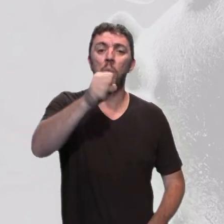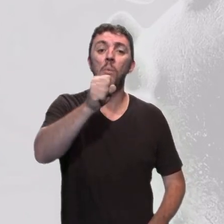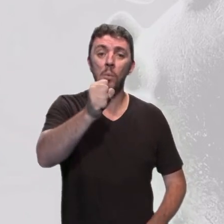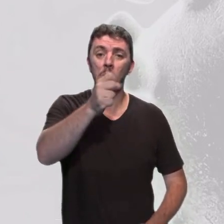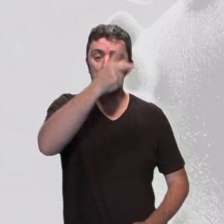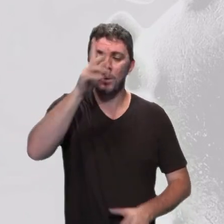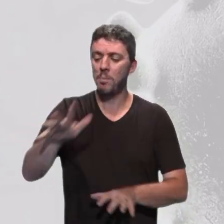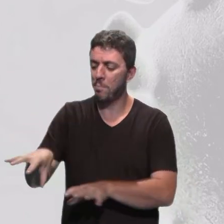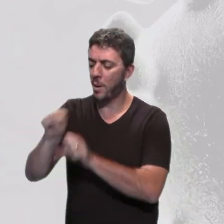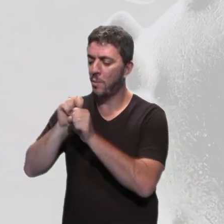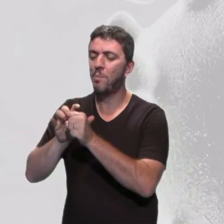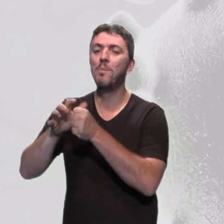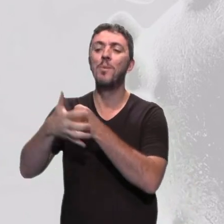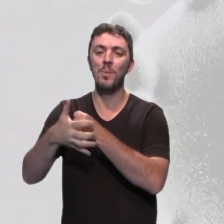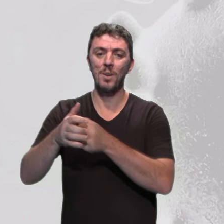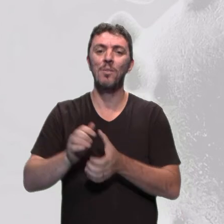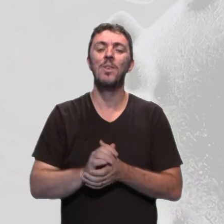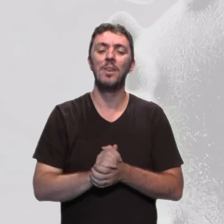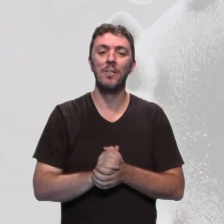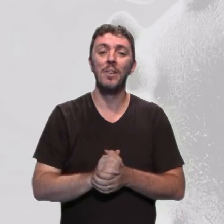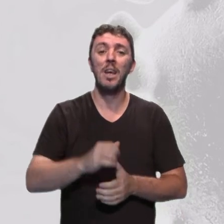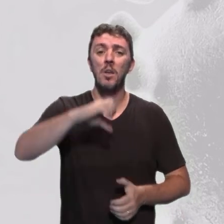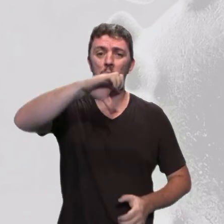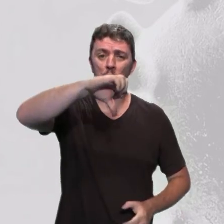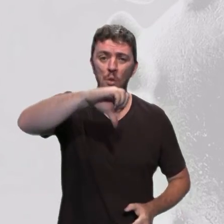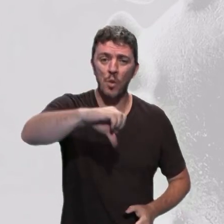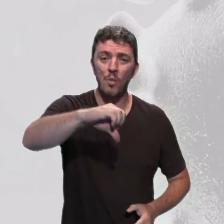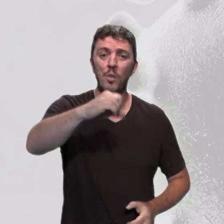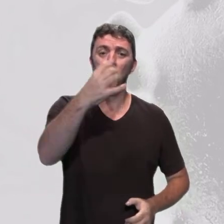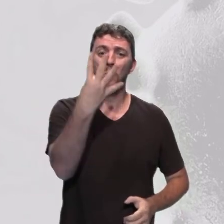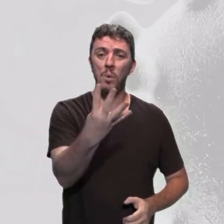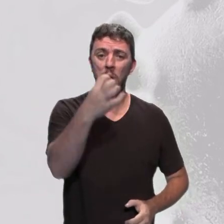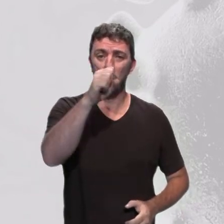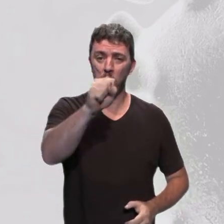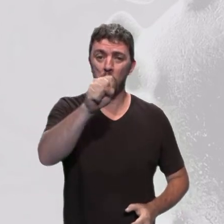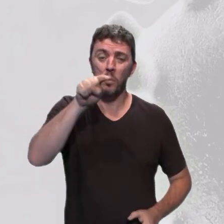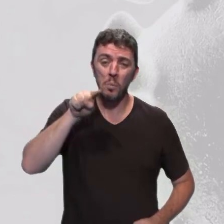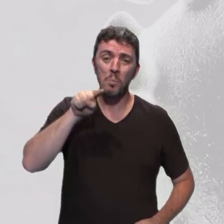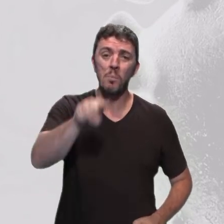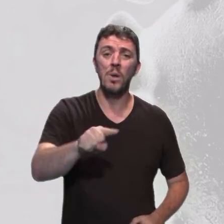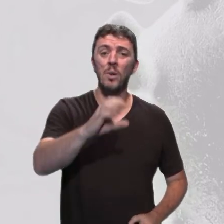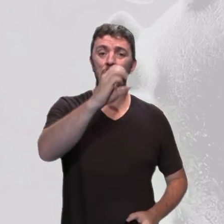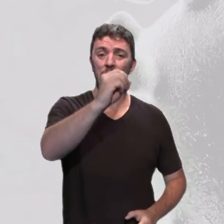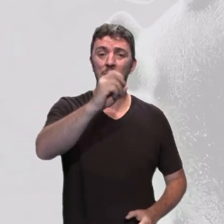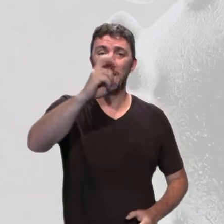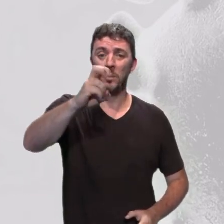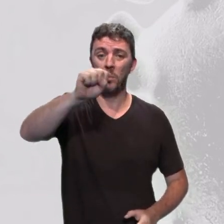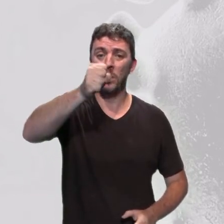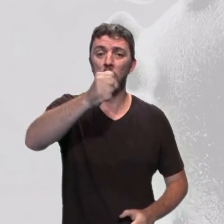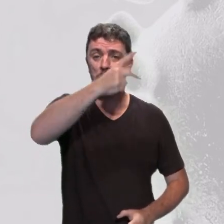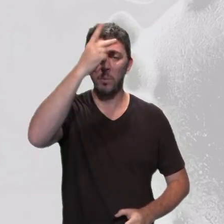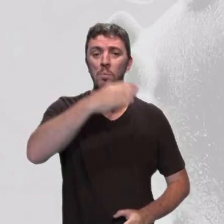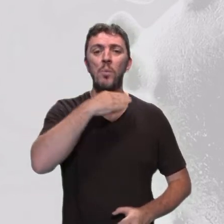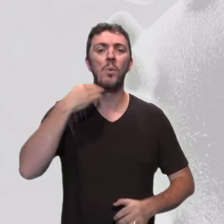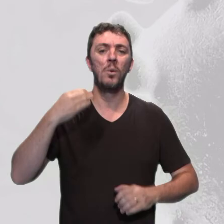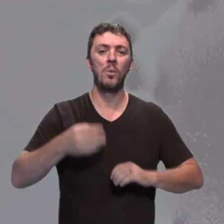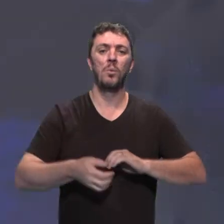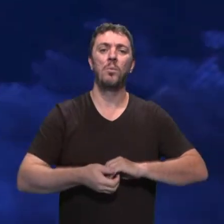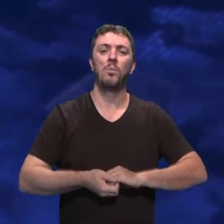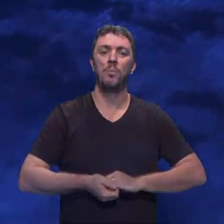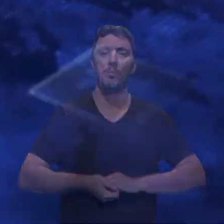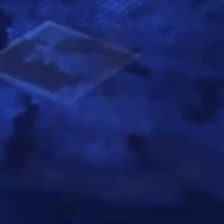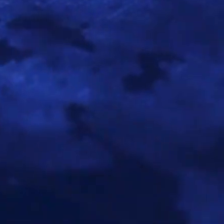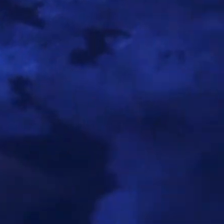30.297.368 casos de coronavírus, com 948.058 mortes.